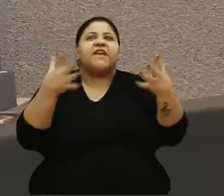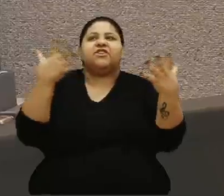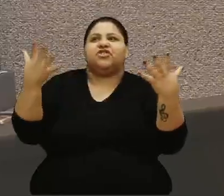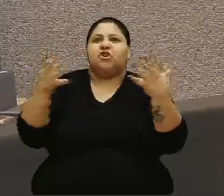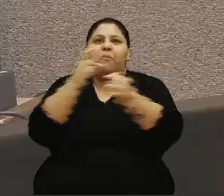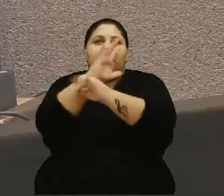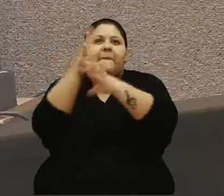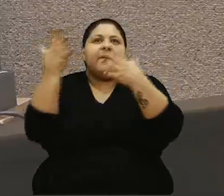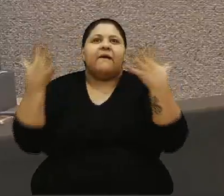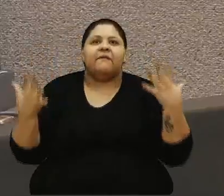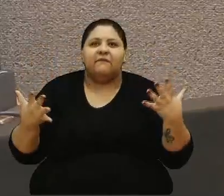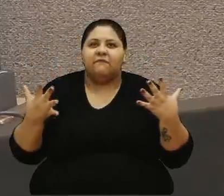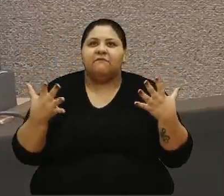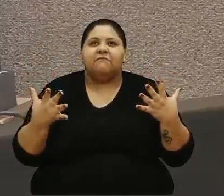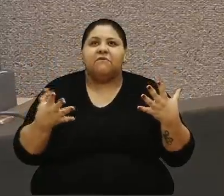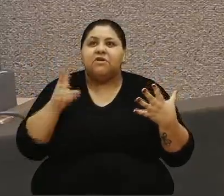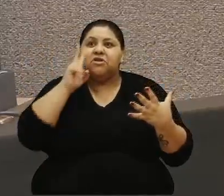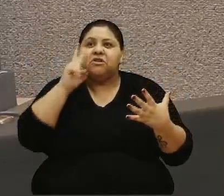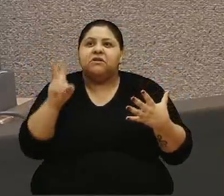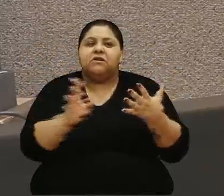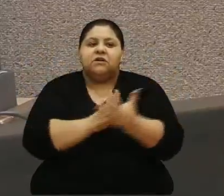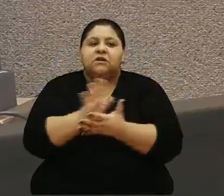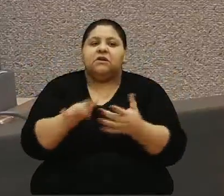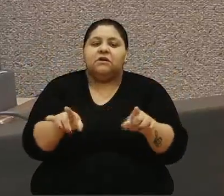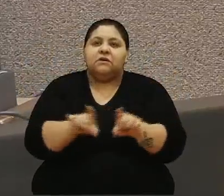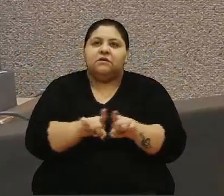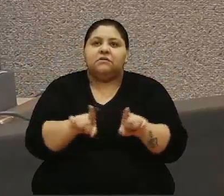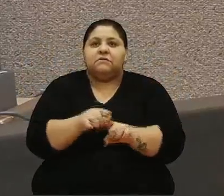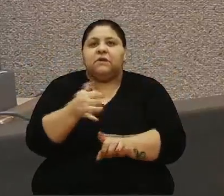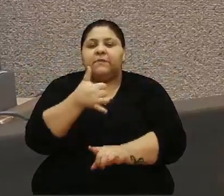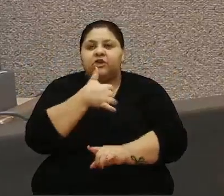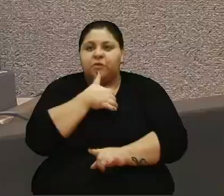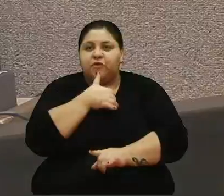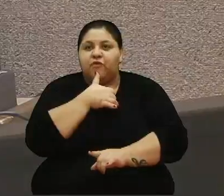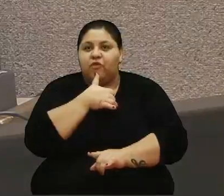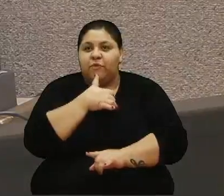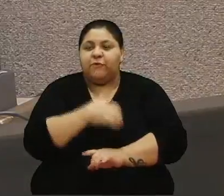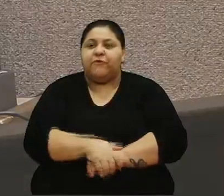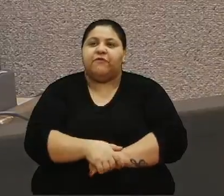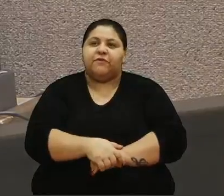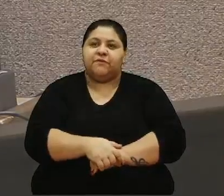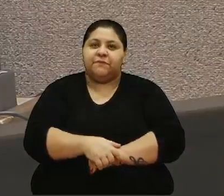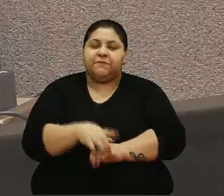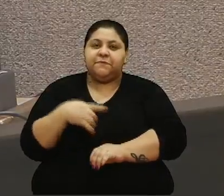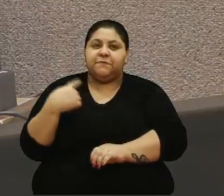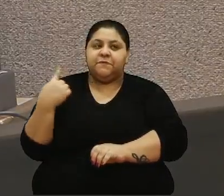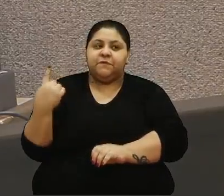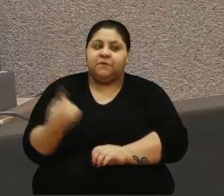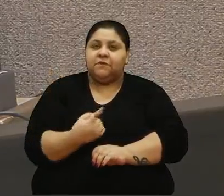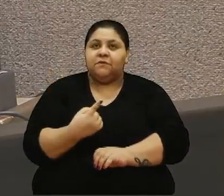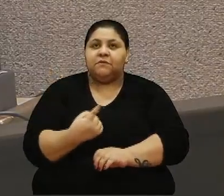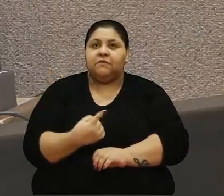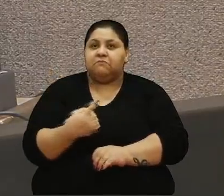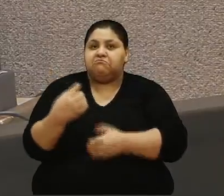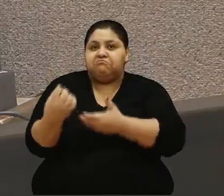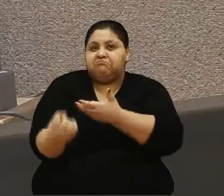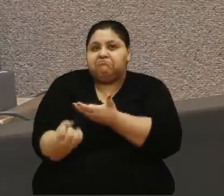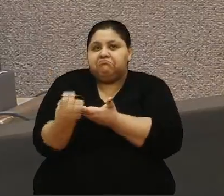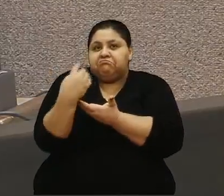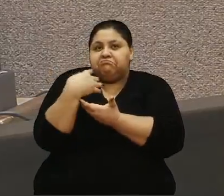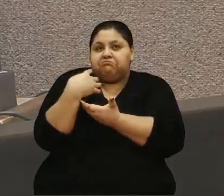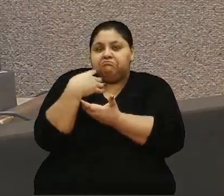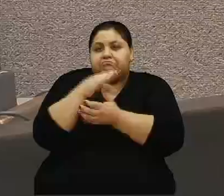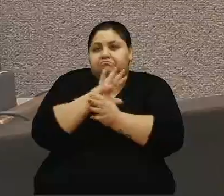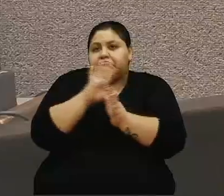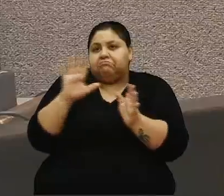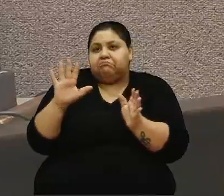ambiente, né? E a gente não viu isso, infelizmente. Então, a gente não recebeu